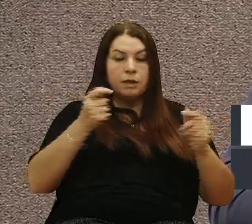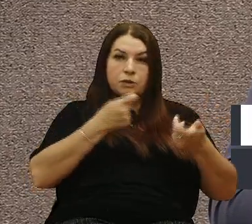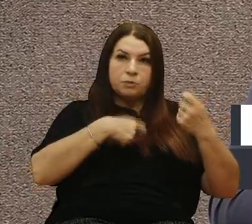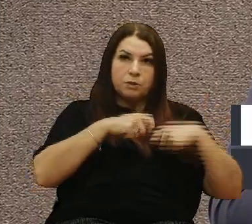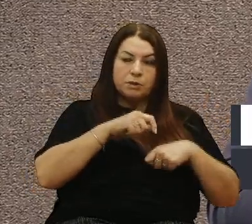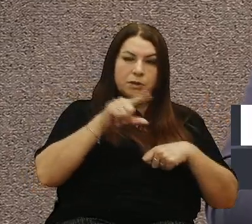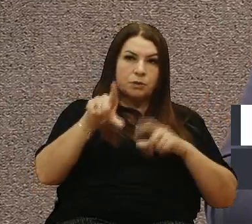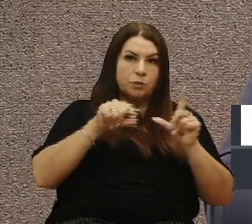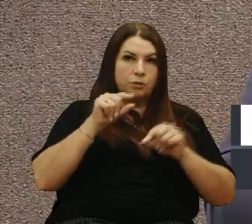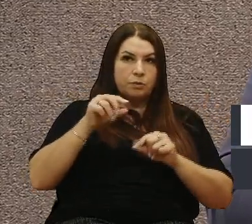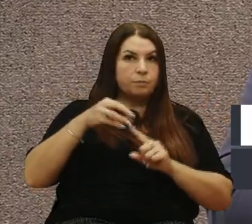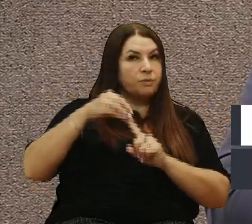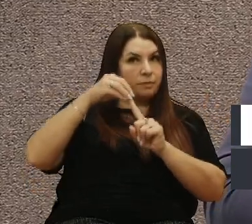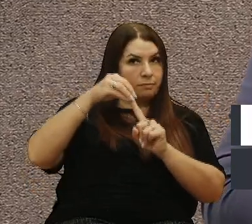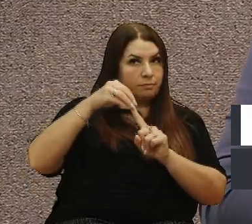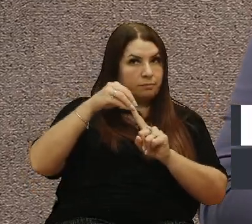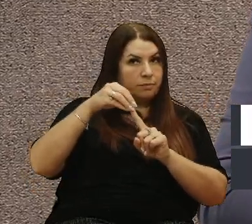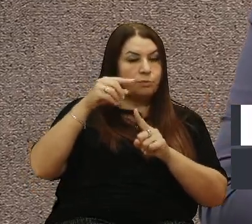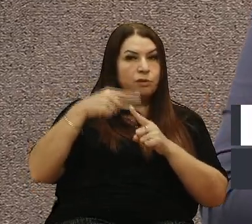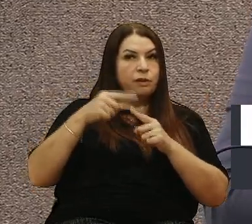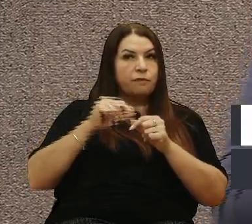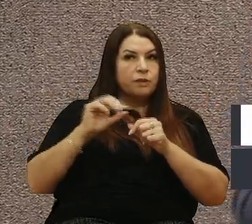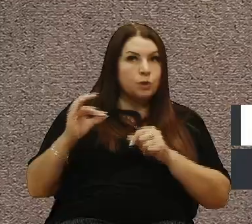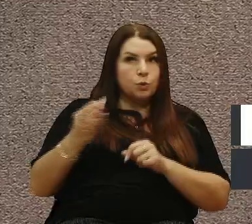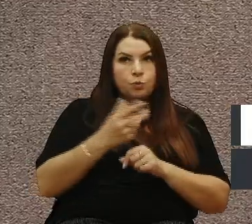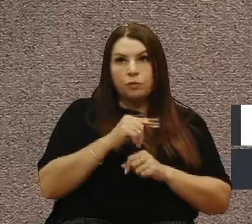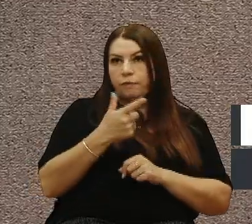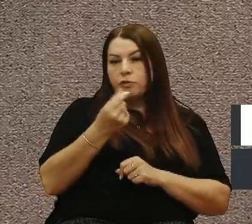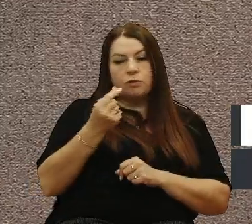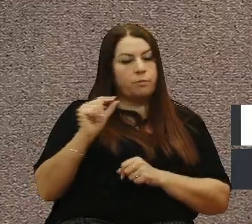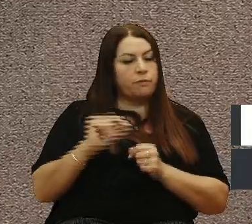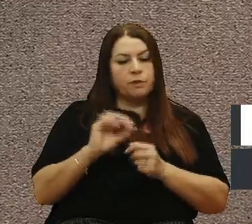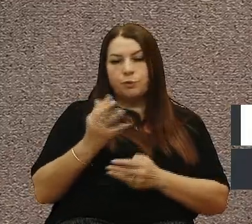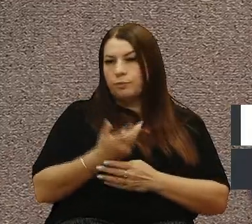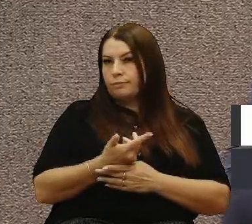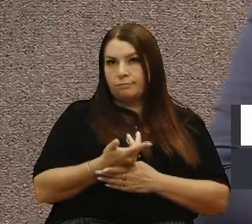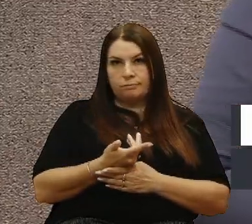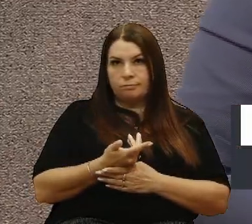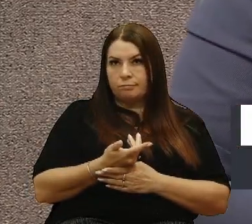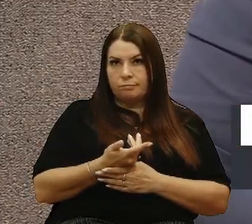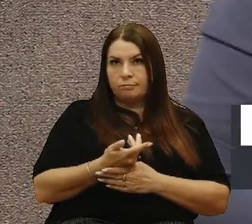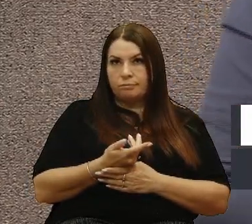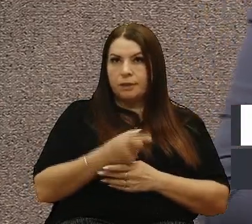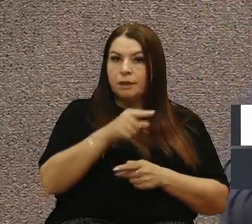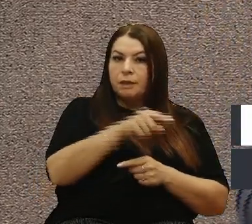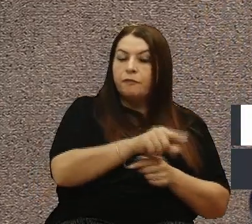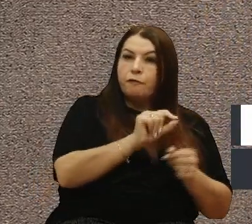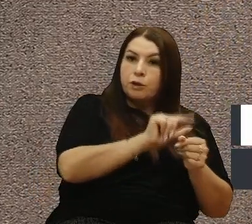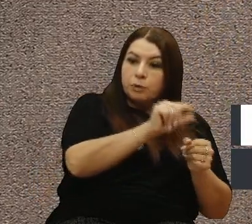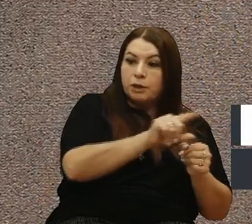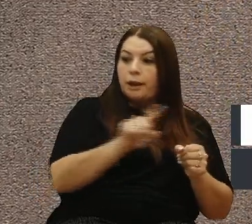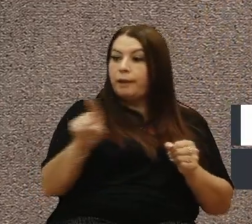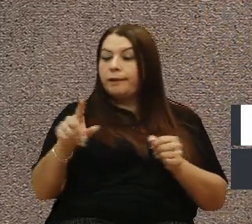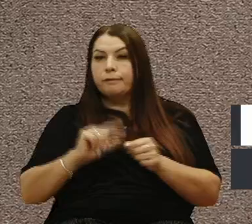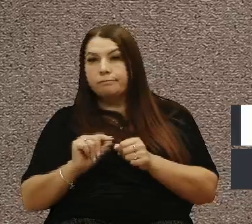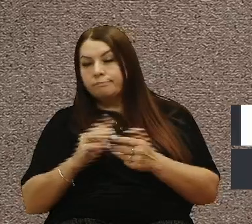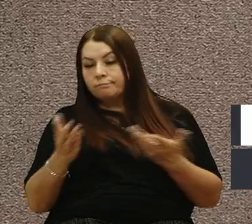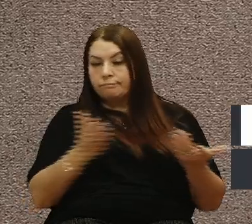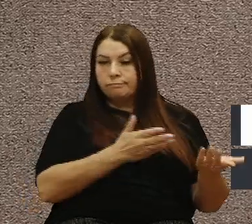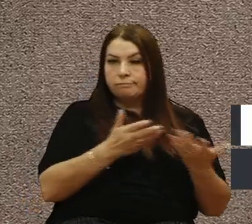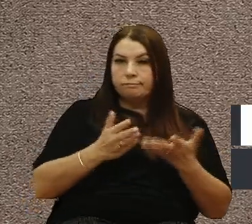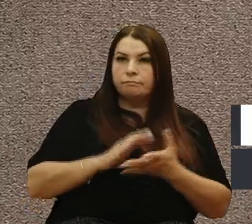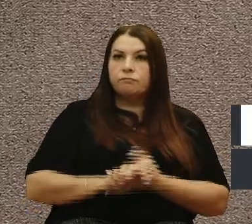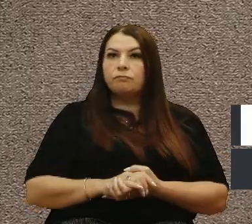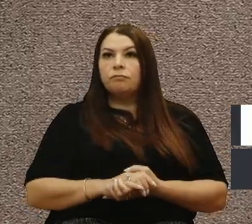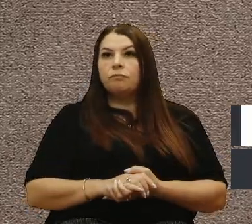eleger prioridades. Porque se a gente quiser fazer tudo, não vai ter dinheiro para fazer tudo. Vai cobre os pés, descobre a cabeça. Cobre a cabeça, descobre os